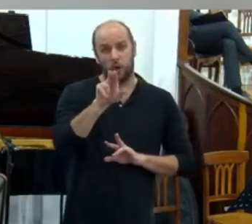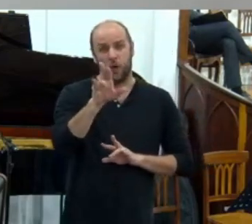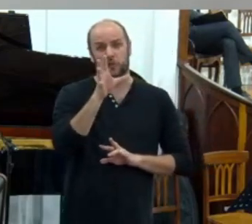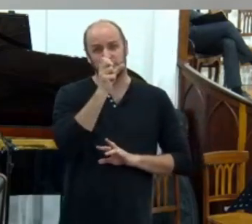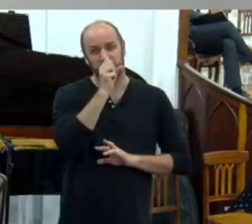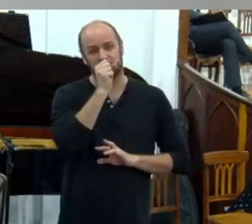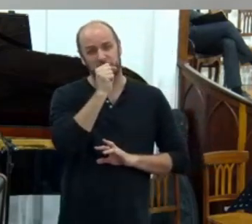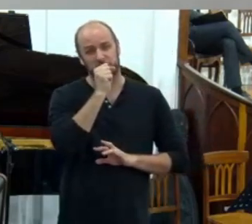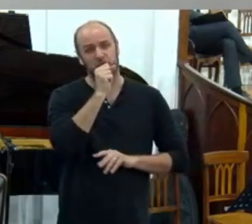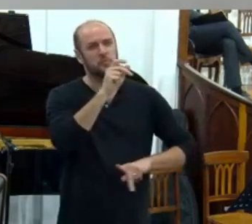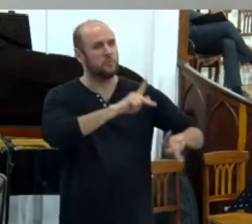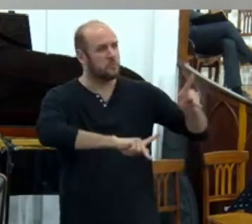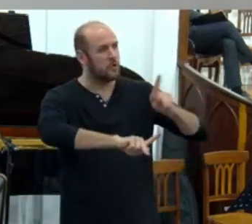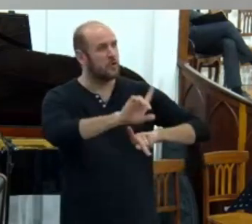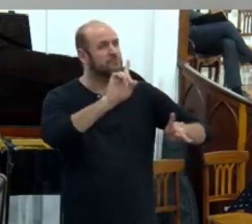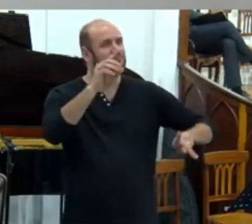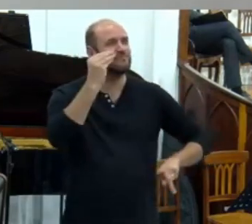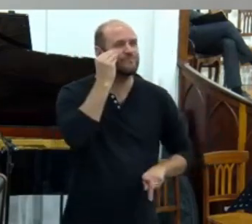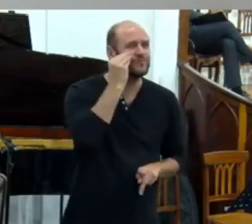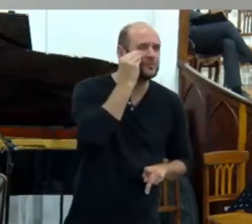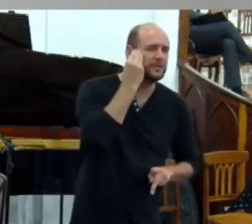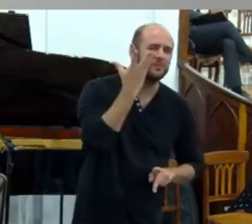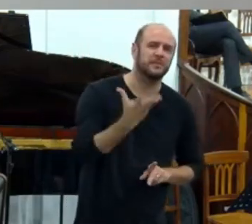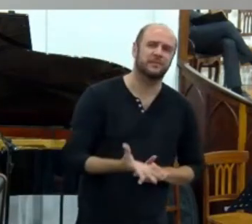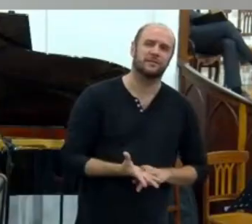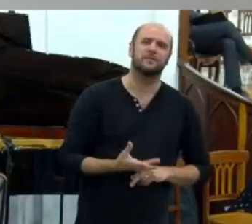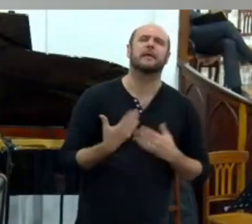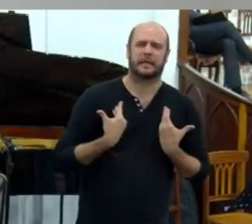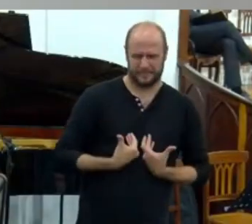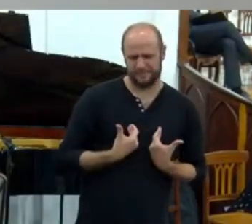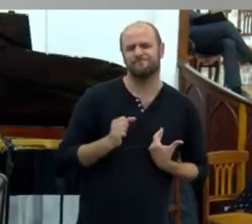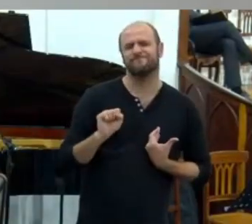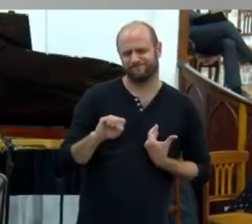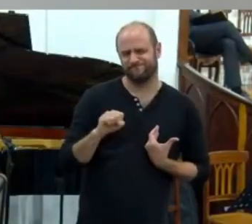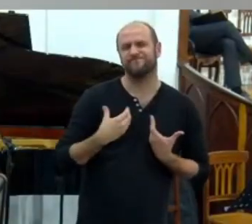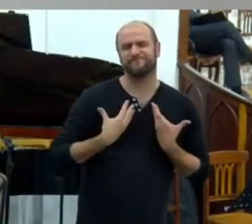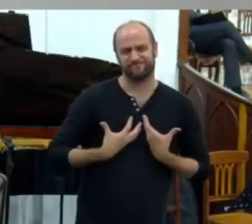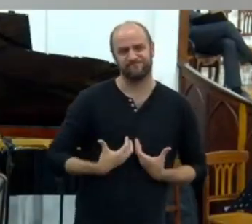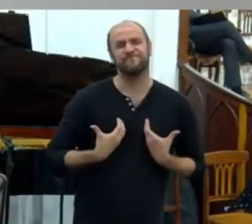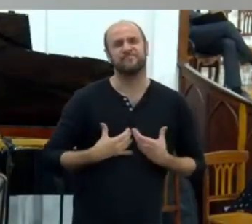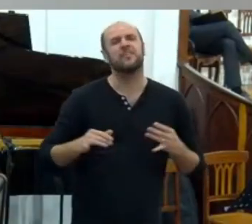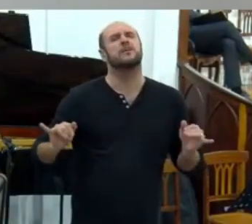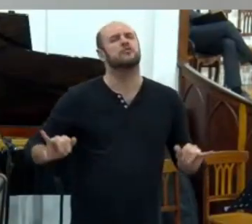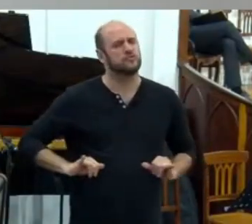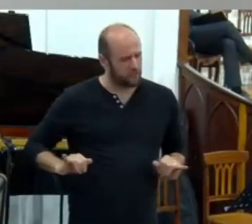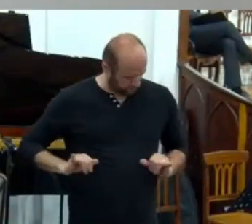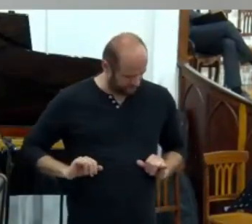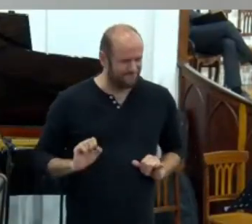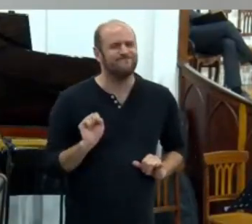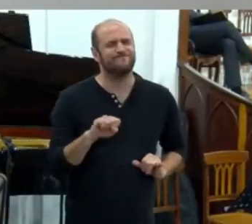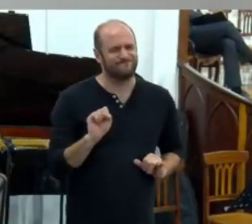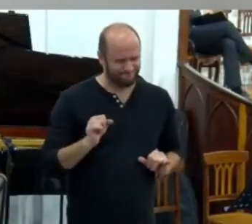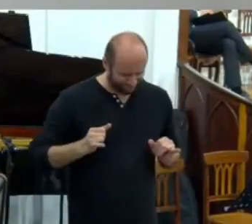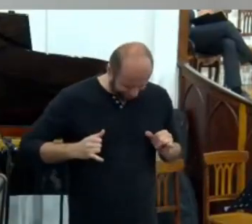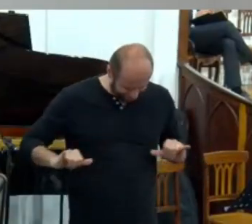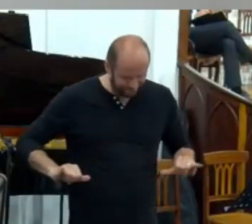alcançar o povo de Deus. Cansamos, sim, cansamos. Sofremos, sim,